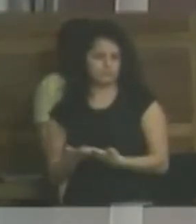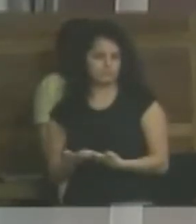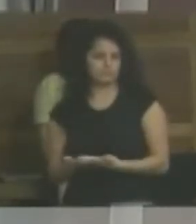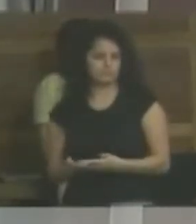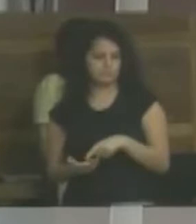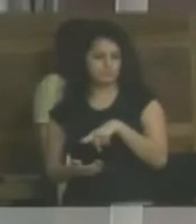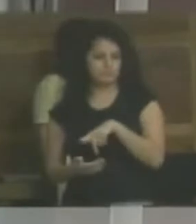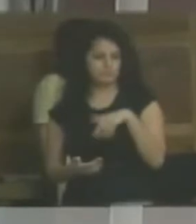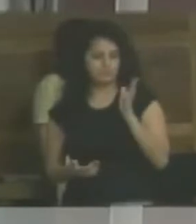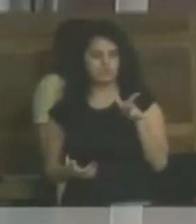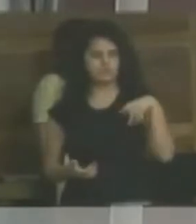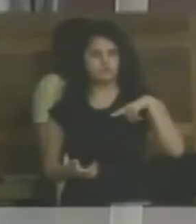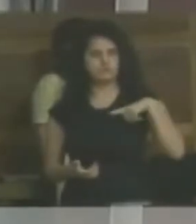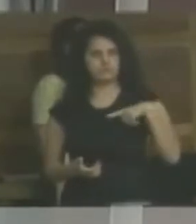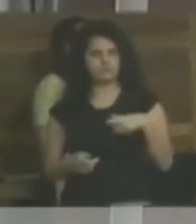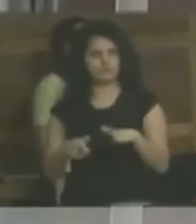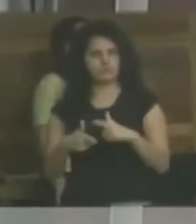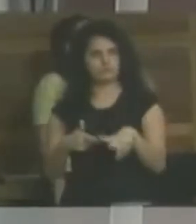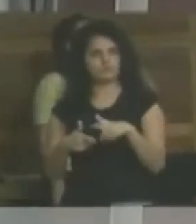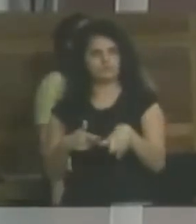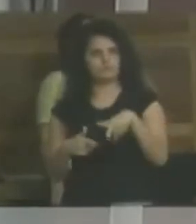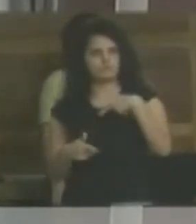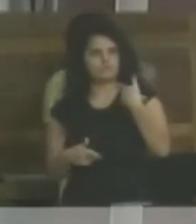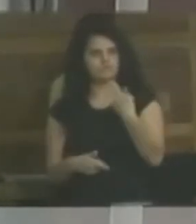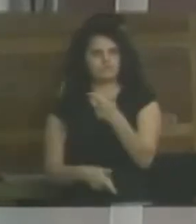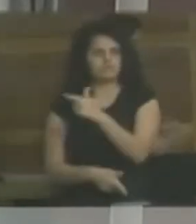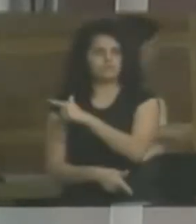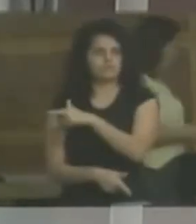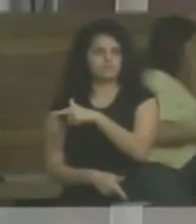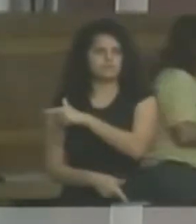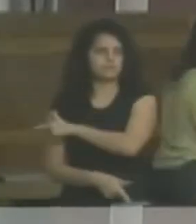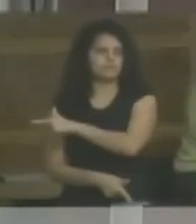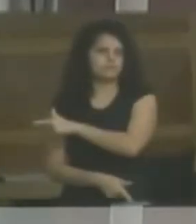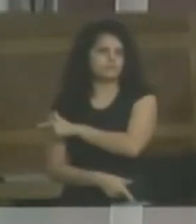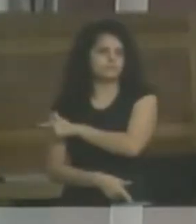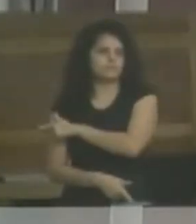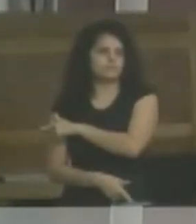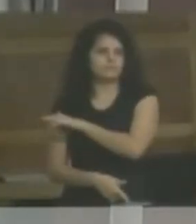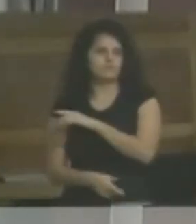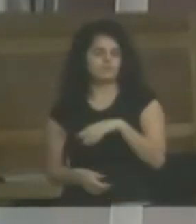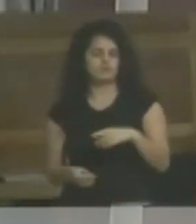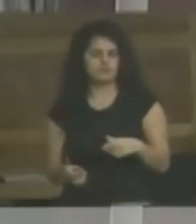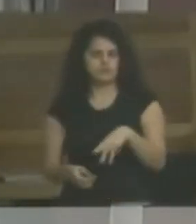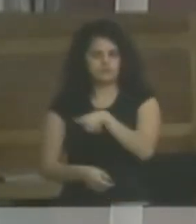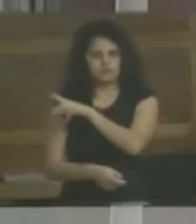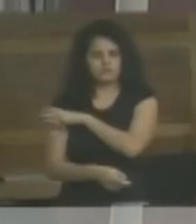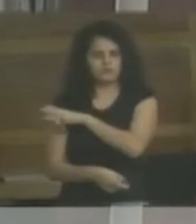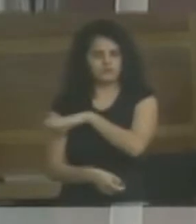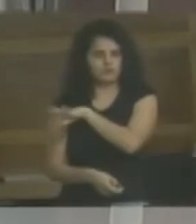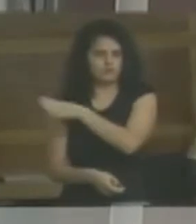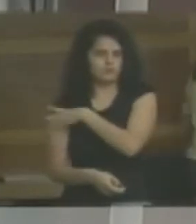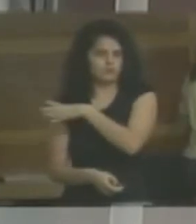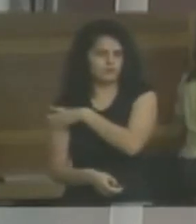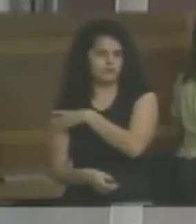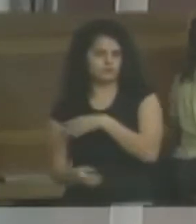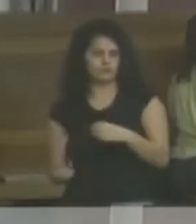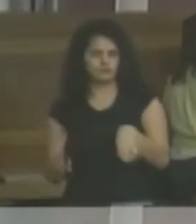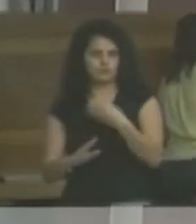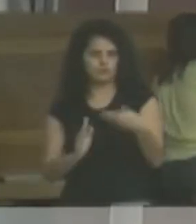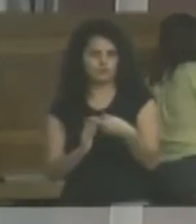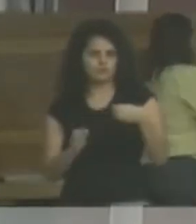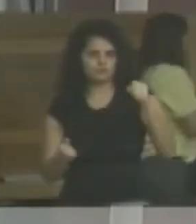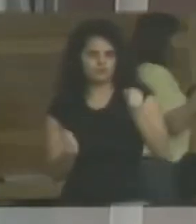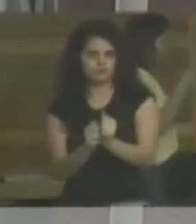Lá já temos um problema que o segundo ano é a mesma turma, segundo, terceiro, quarto e quinto ano é a mesma sala. E esse ano inteiro eles não